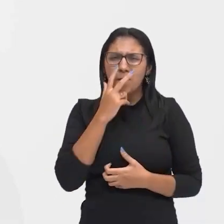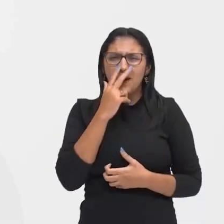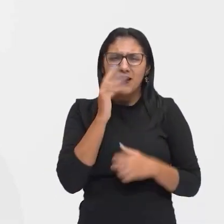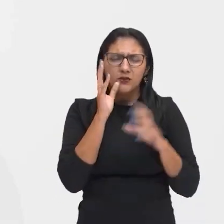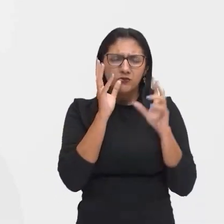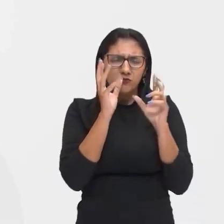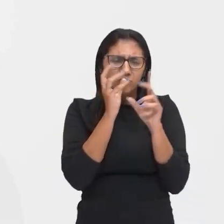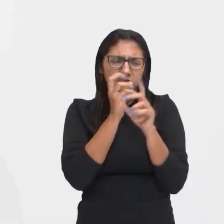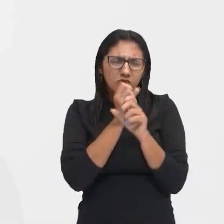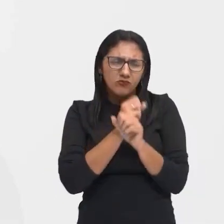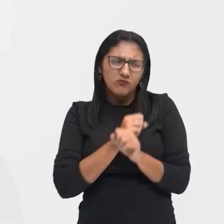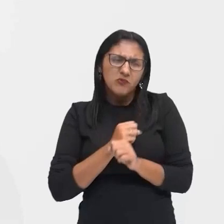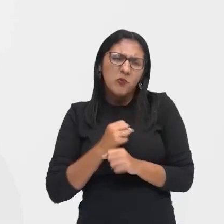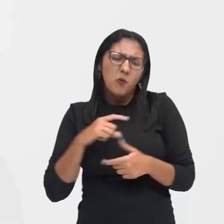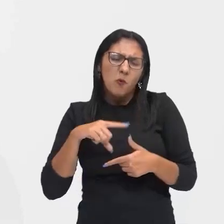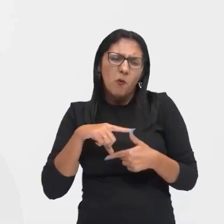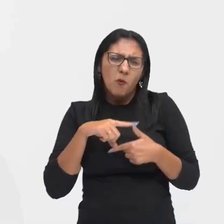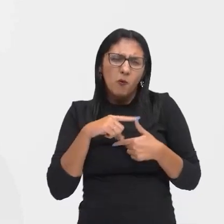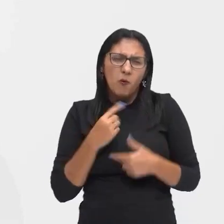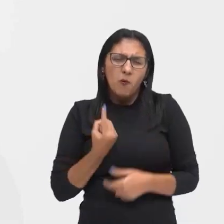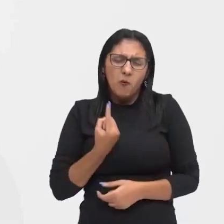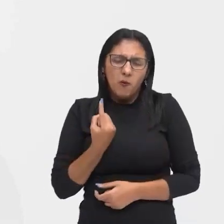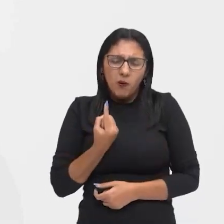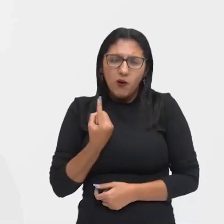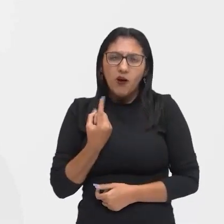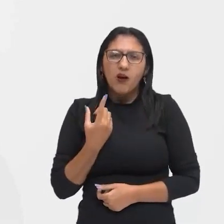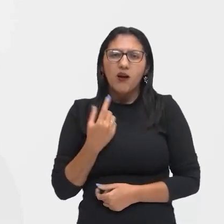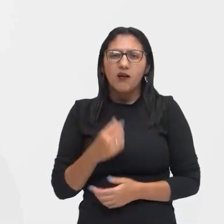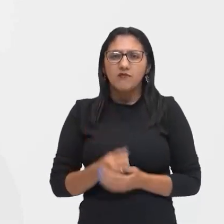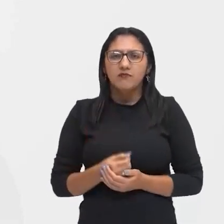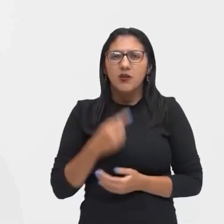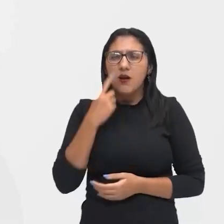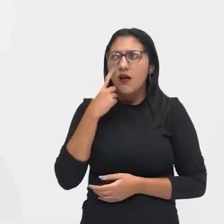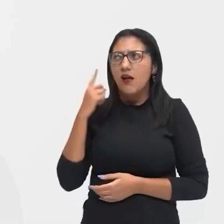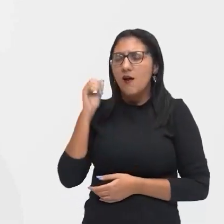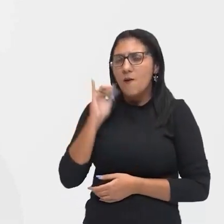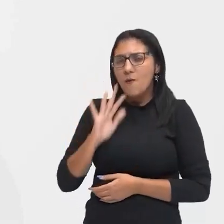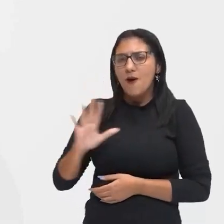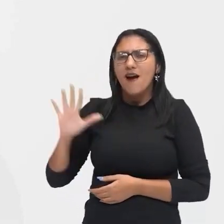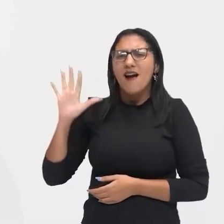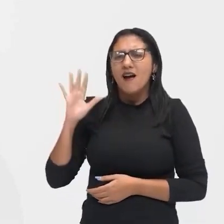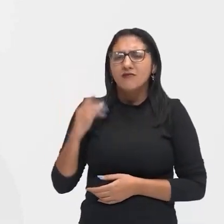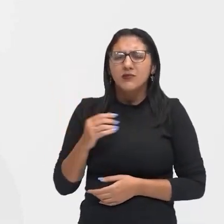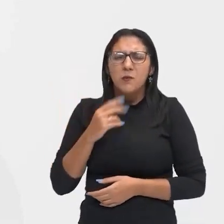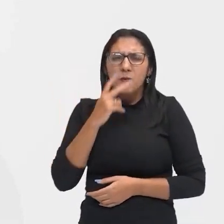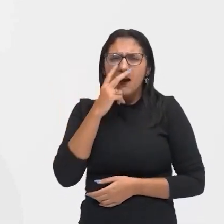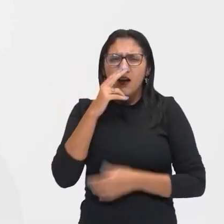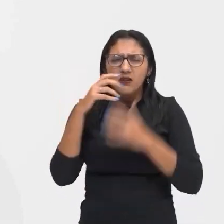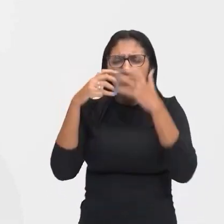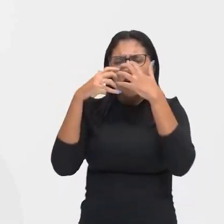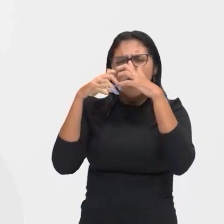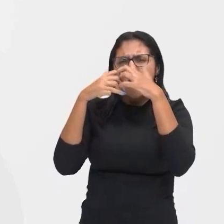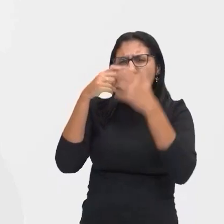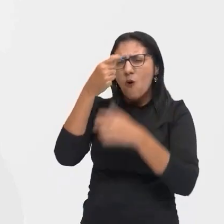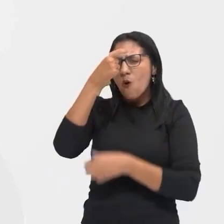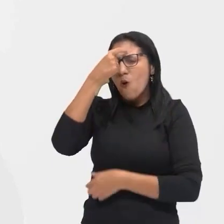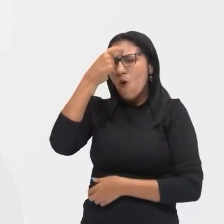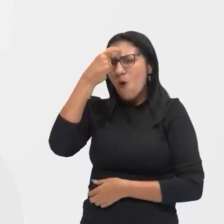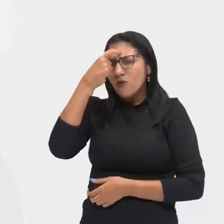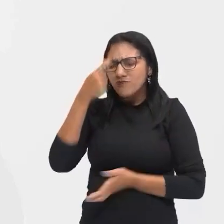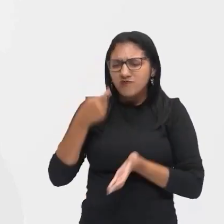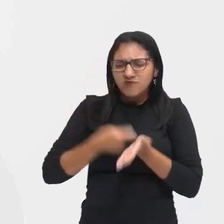como a gente vai ver aí. Nada pior do que a nossa consciência nos cobrando, gente. Esses valores, eles